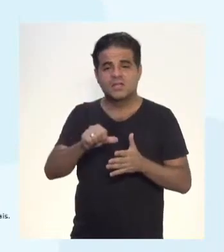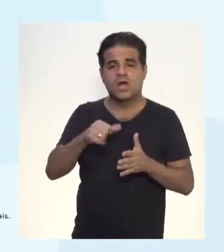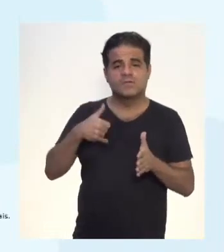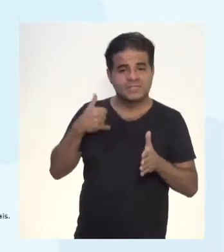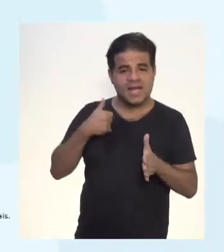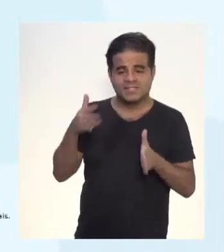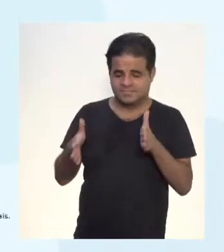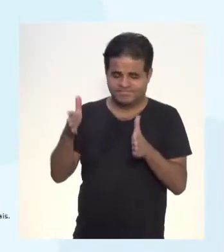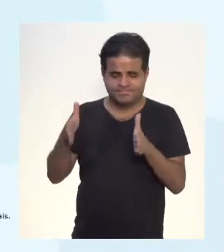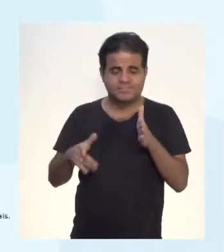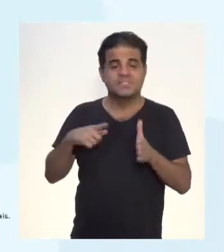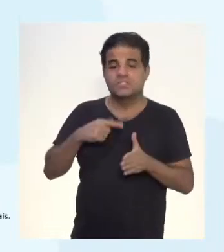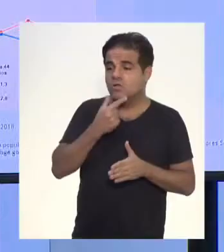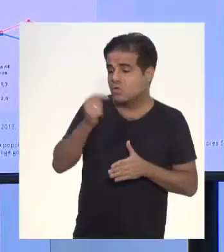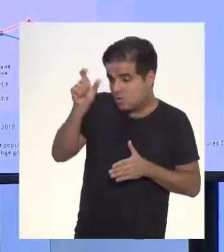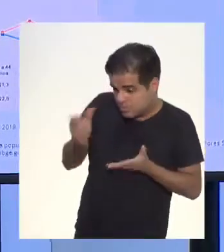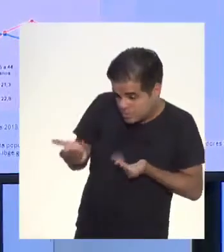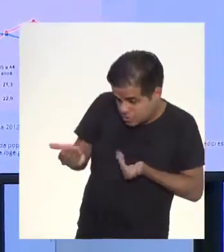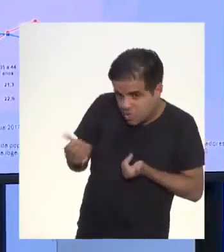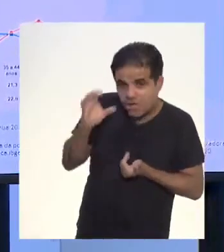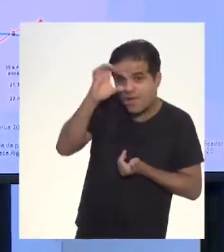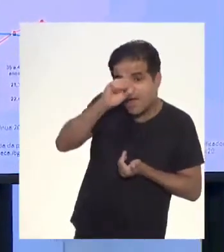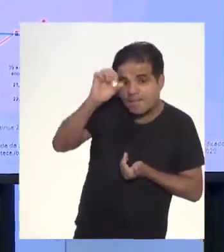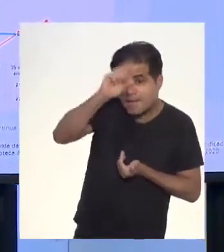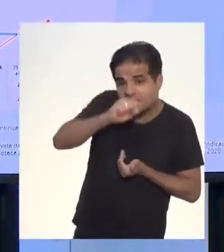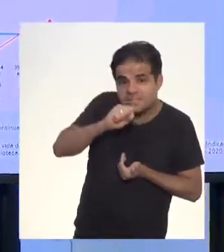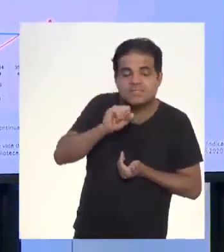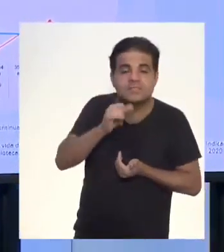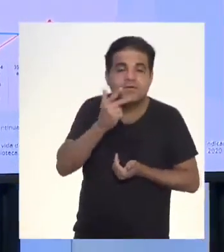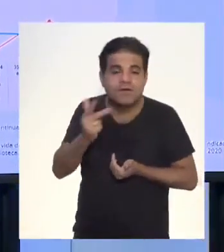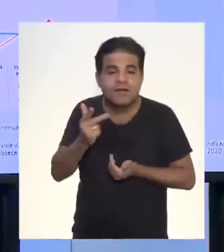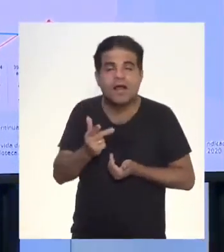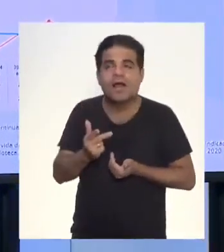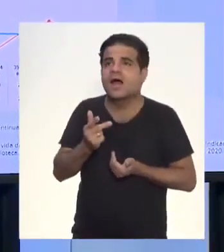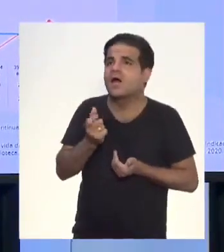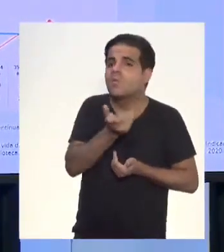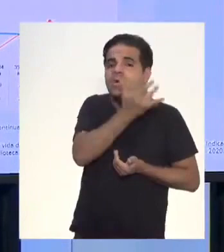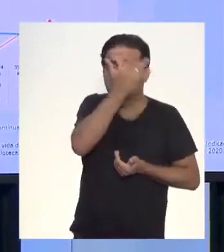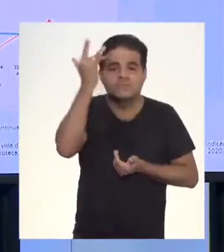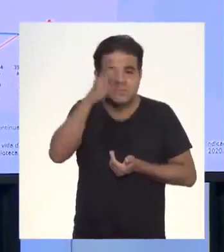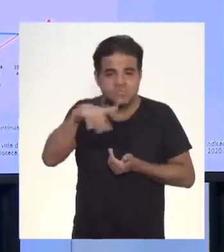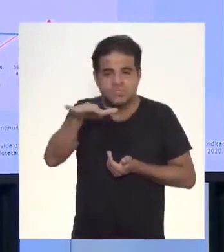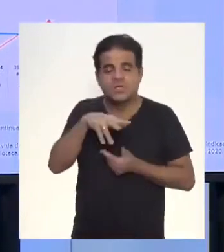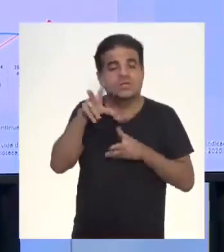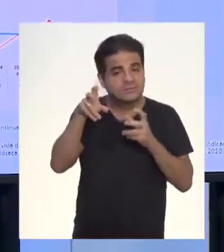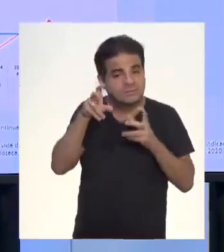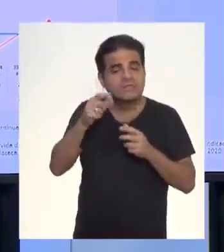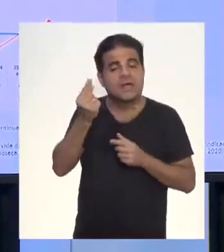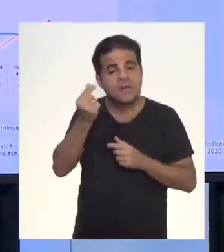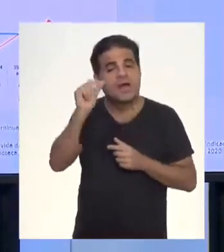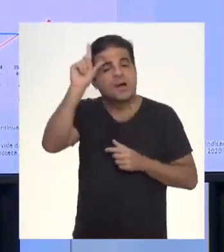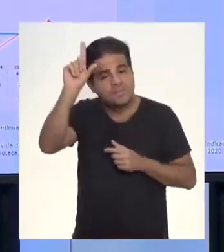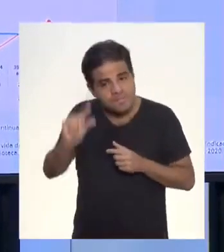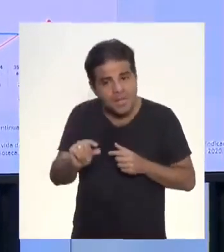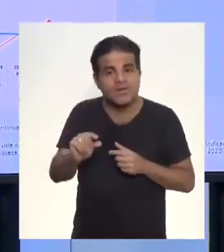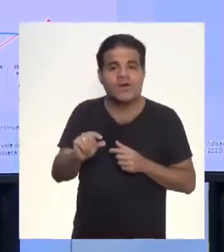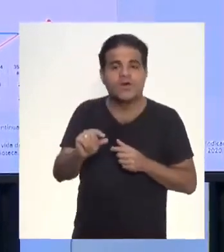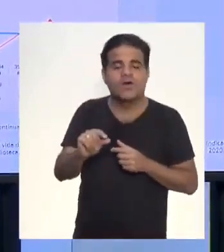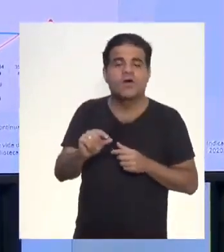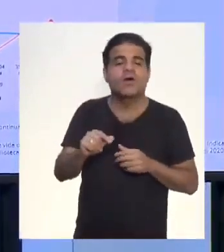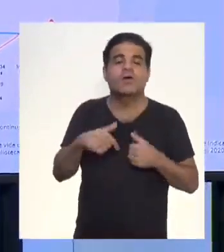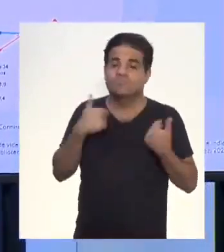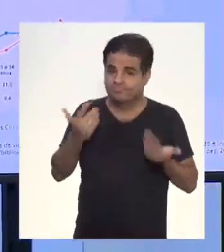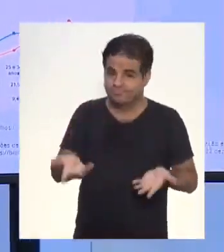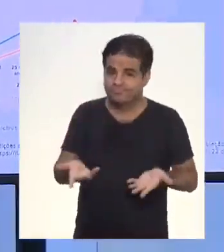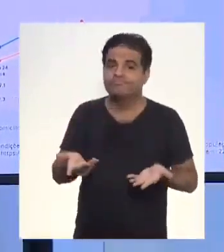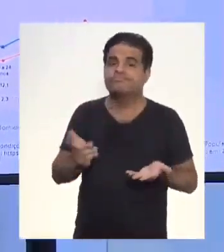você tem ali o jovem aprendiz. Então, obviamente, se a gente for falar dessa parcela da população, a renda per capita é menor, né? E, teoricamente,